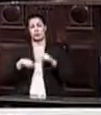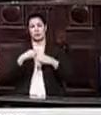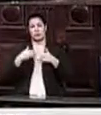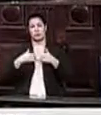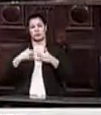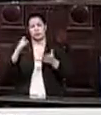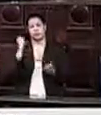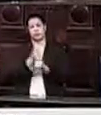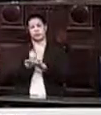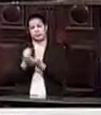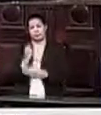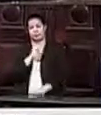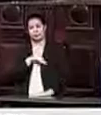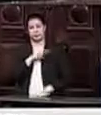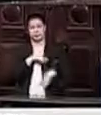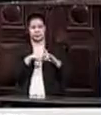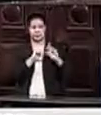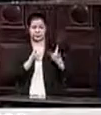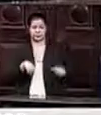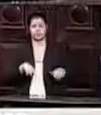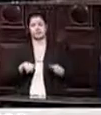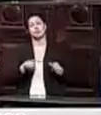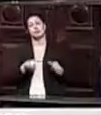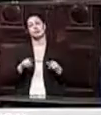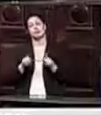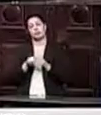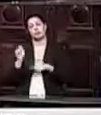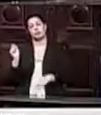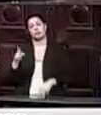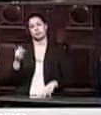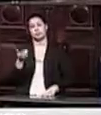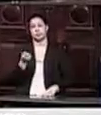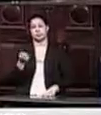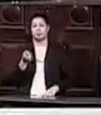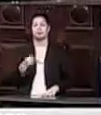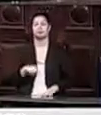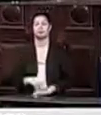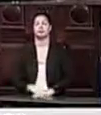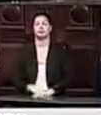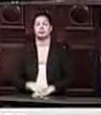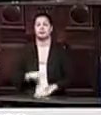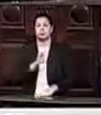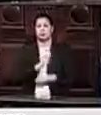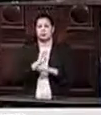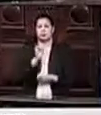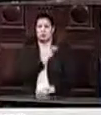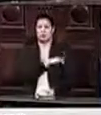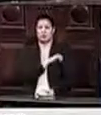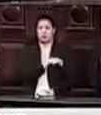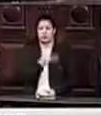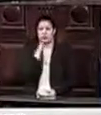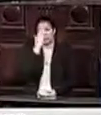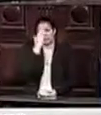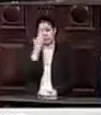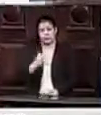imediato pagamento dos servidores ativos e inativos e dos pensionistas do Estado do Rio de Janeiro. Muito obrigada.